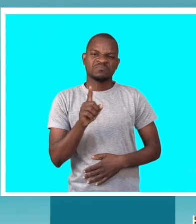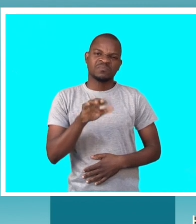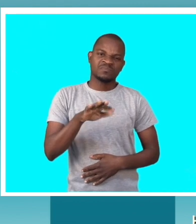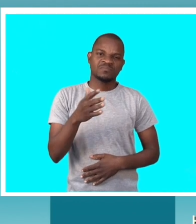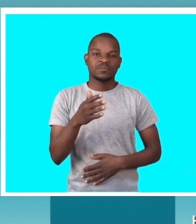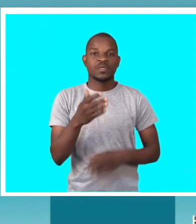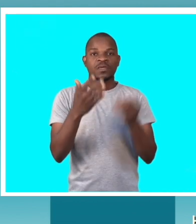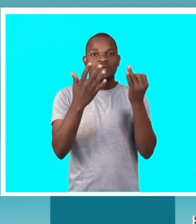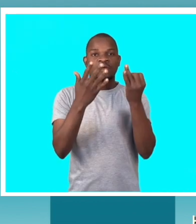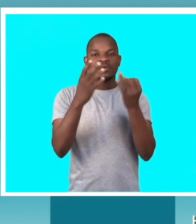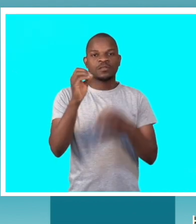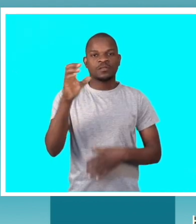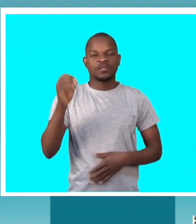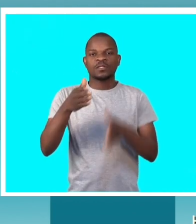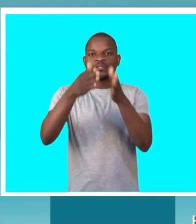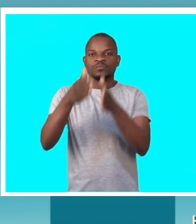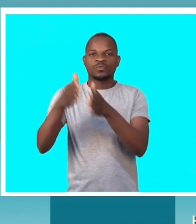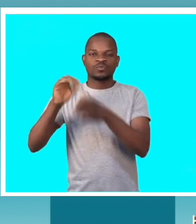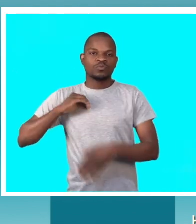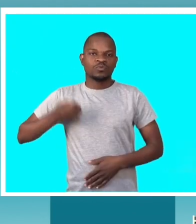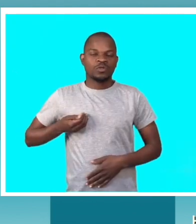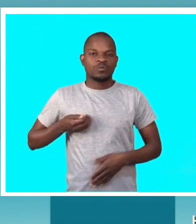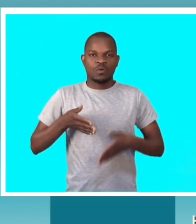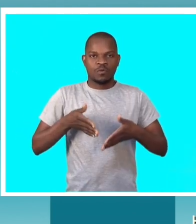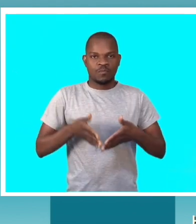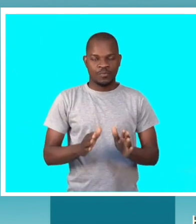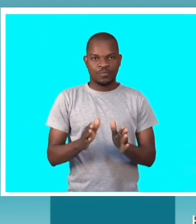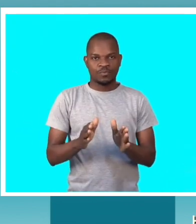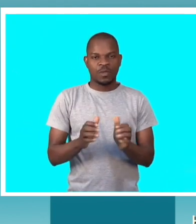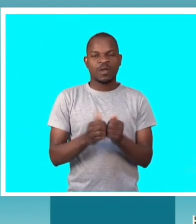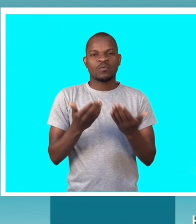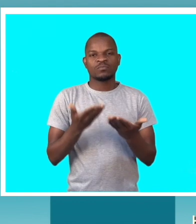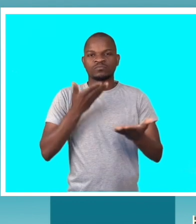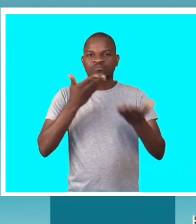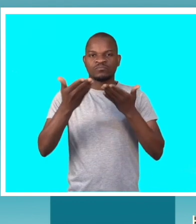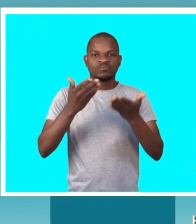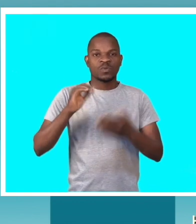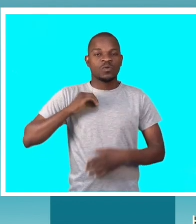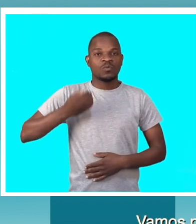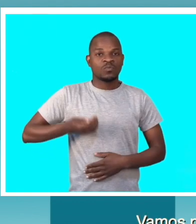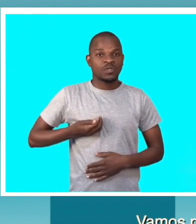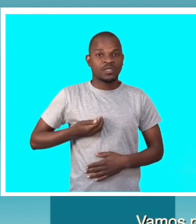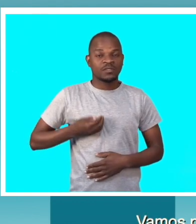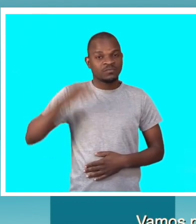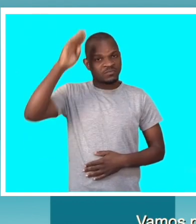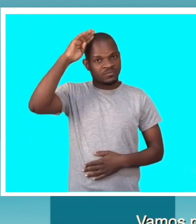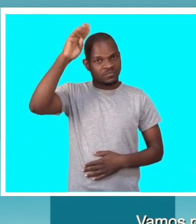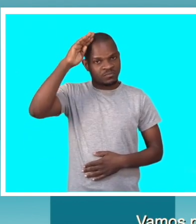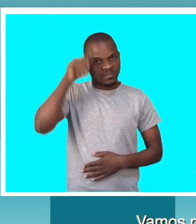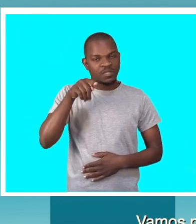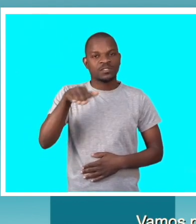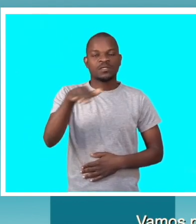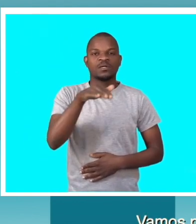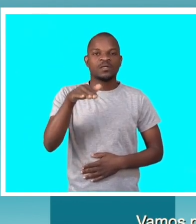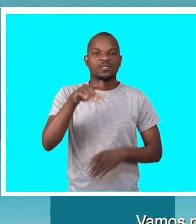vamos conversar com Célia Maniça, aquela enfermeira desta área e vamos perceber melhor em